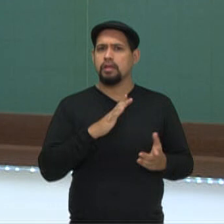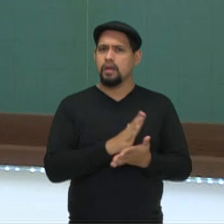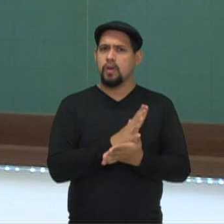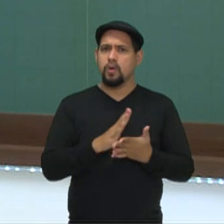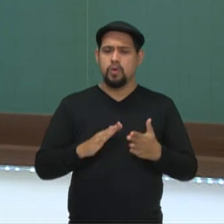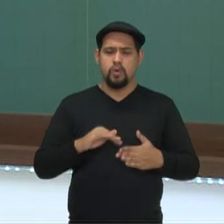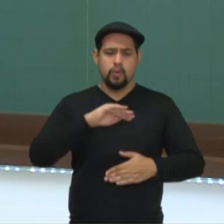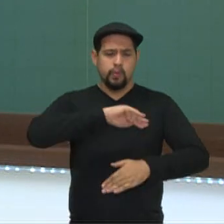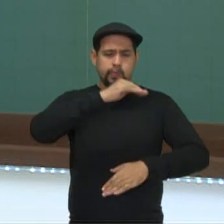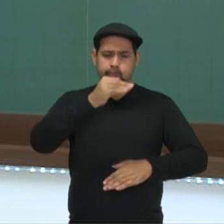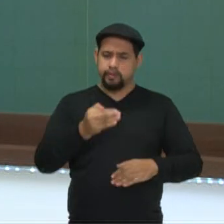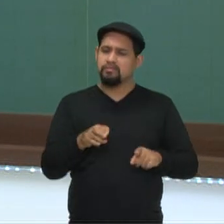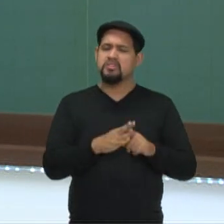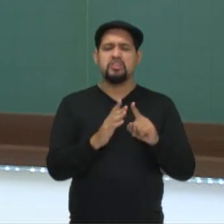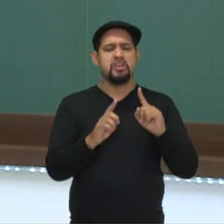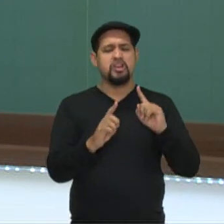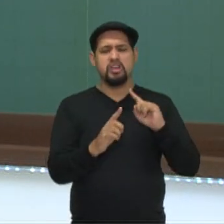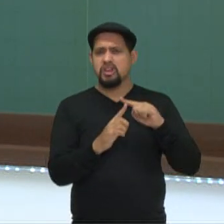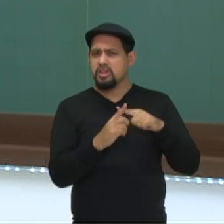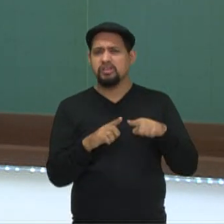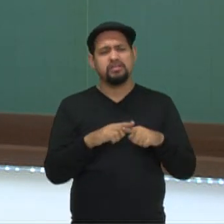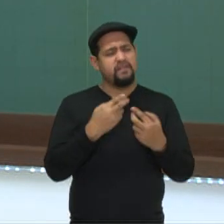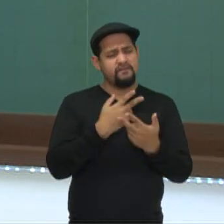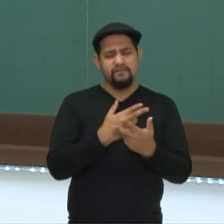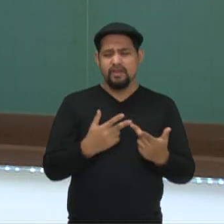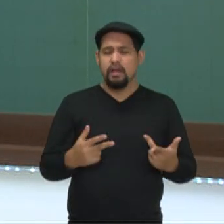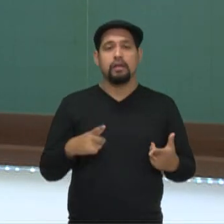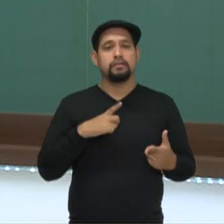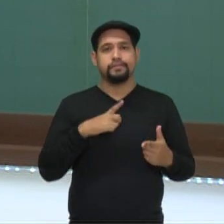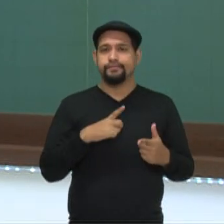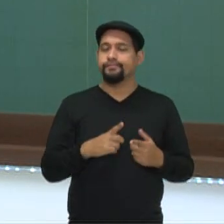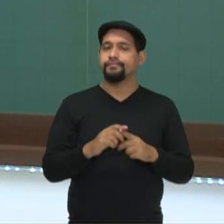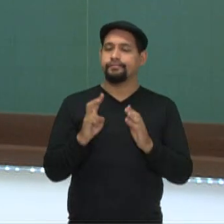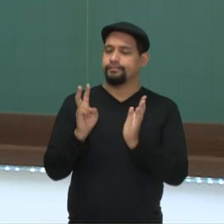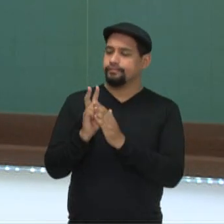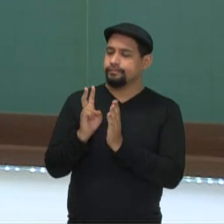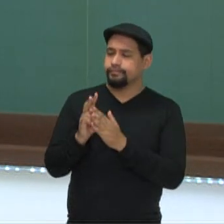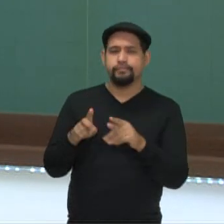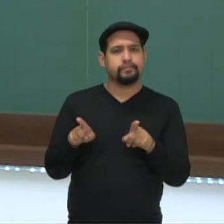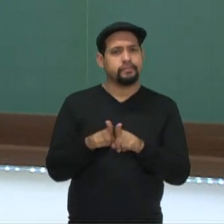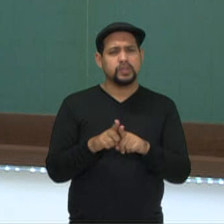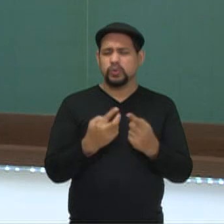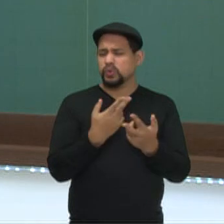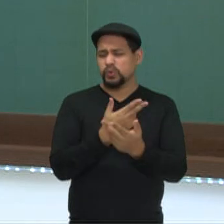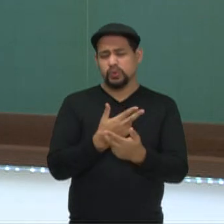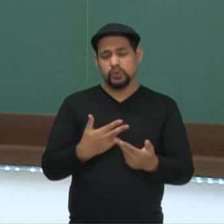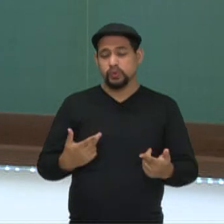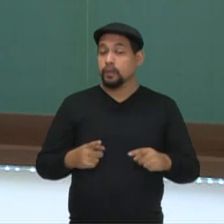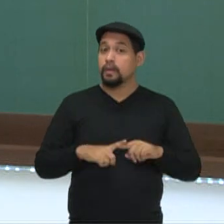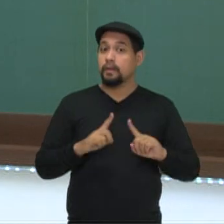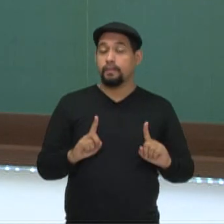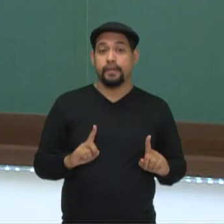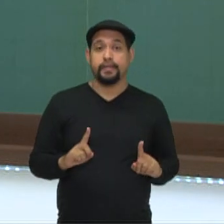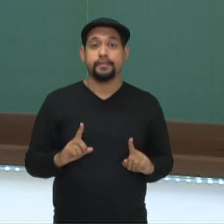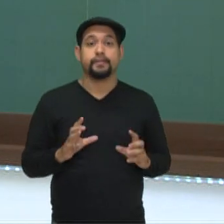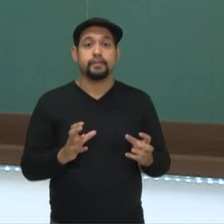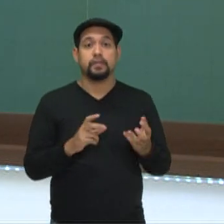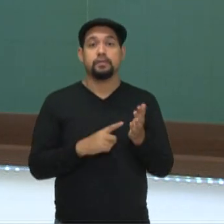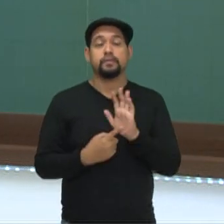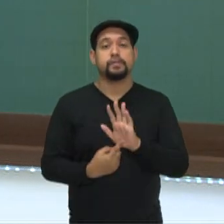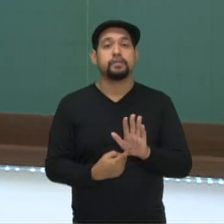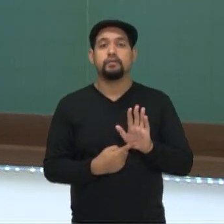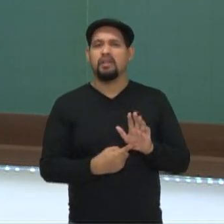mesquitas, igrejas, templos, aldeias indígenas, terreiros de Umbanda e Candomblé. Mas eu quero